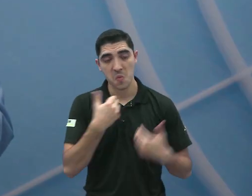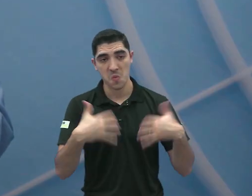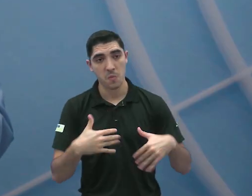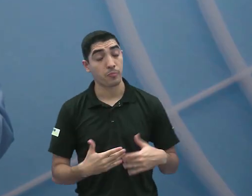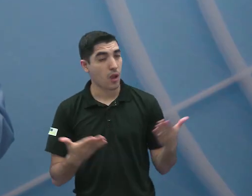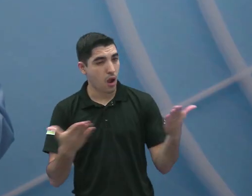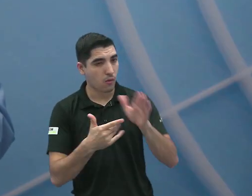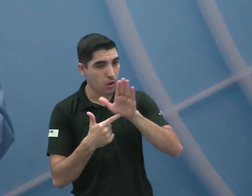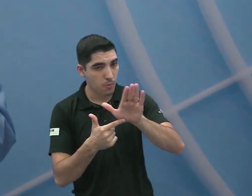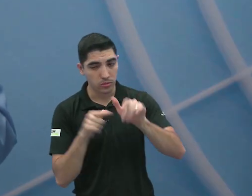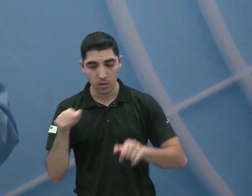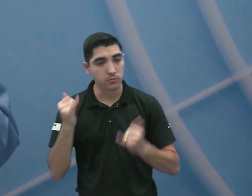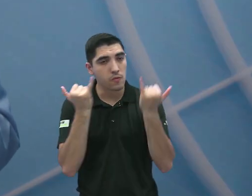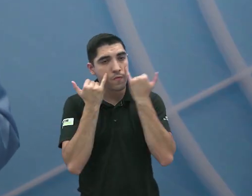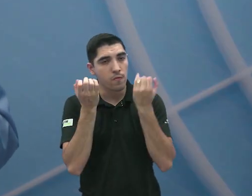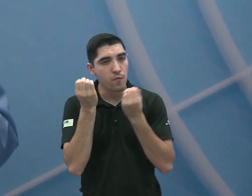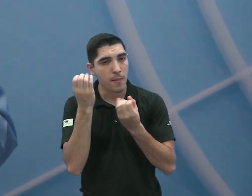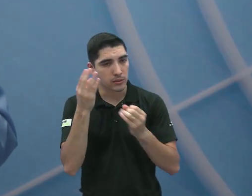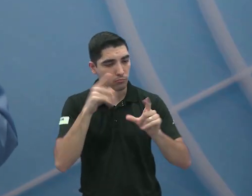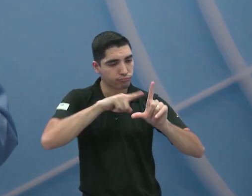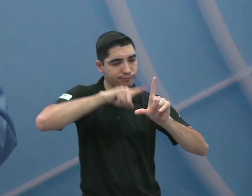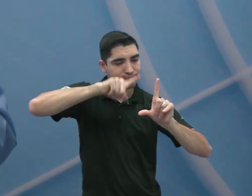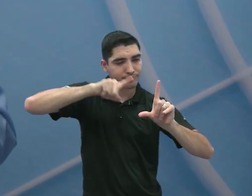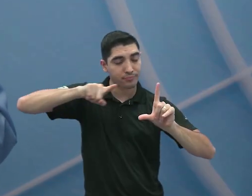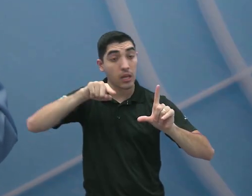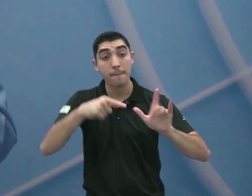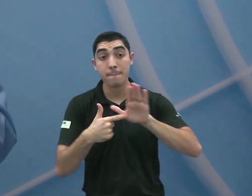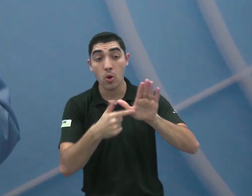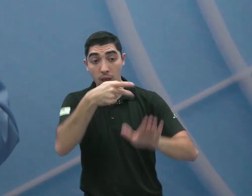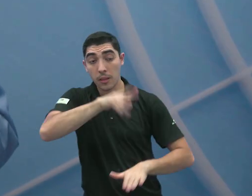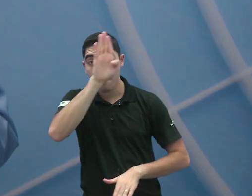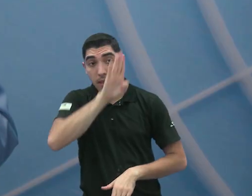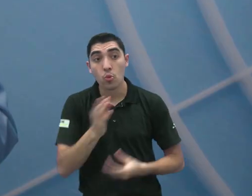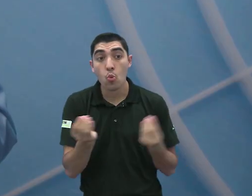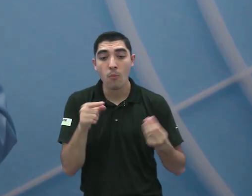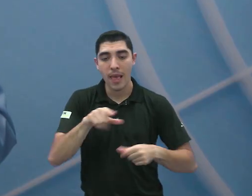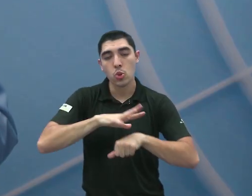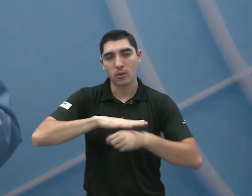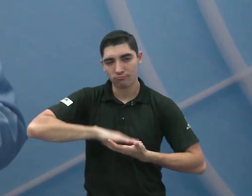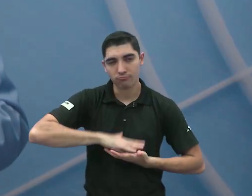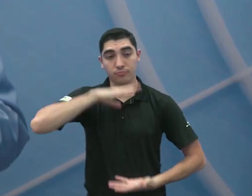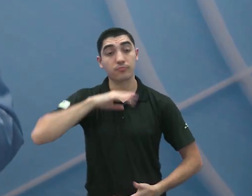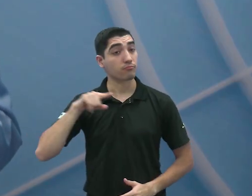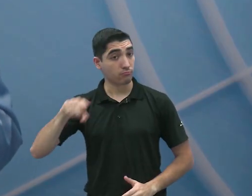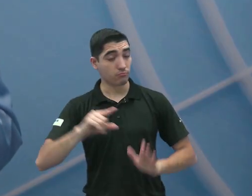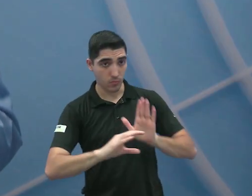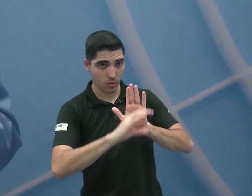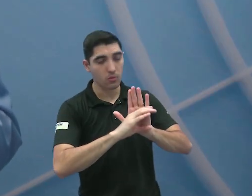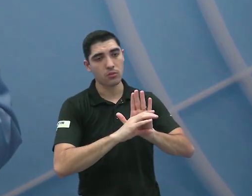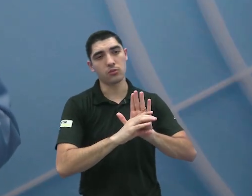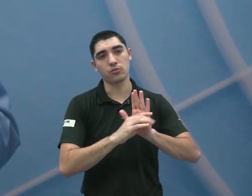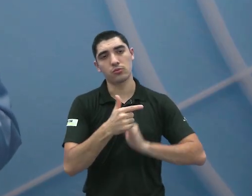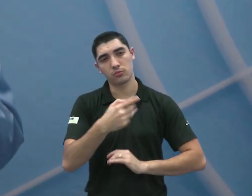Agora vamos olhar os números que mostram a realidade do burnout no Brasil. Segundo o código